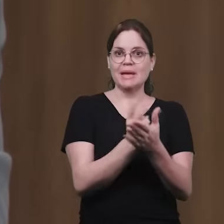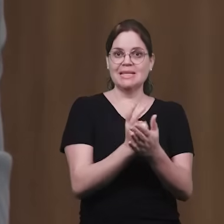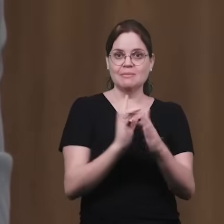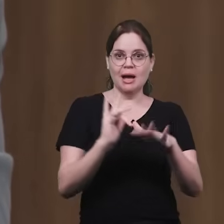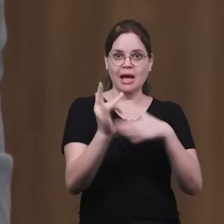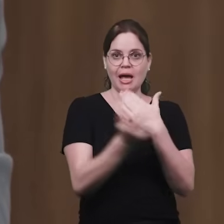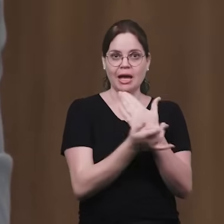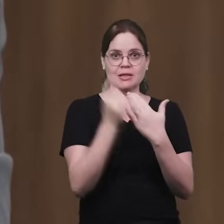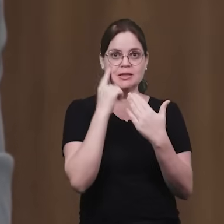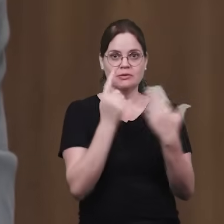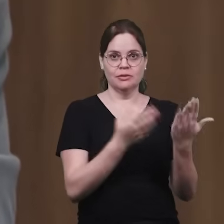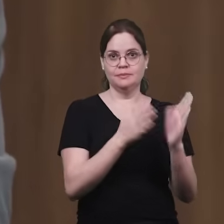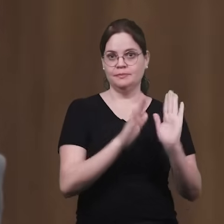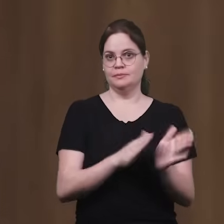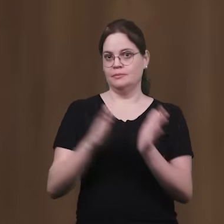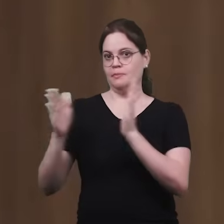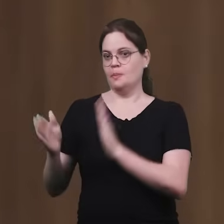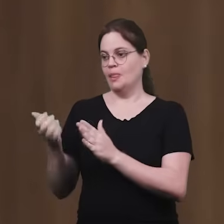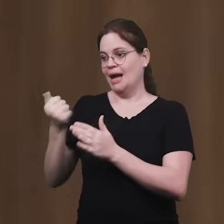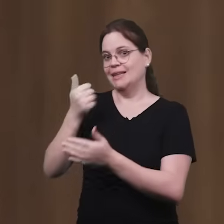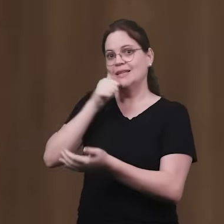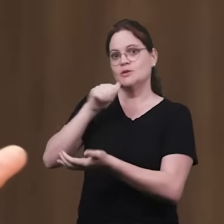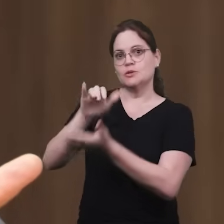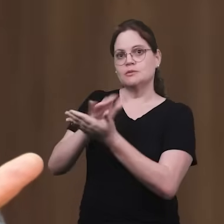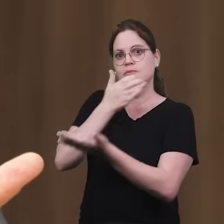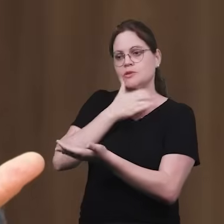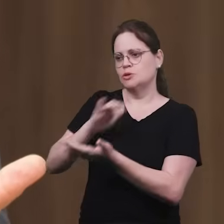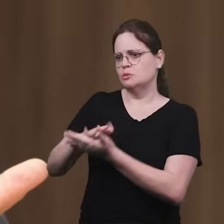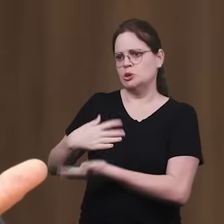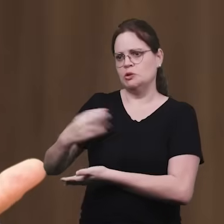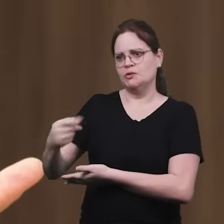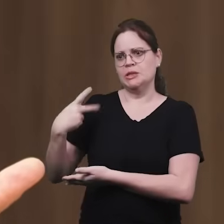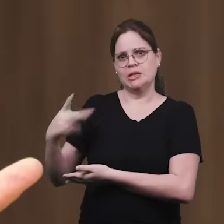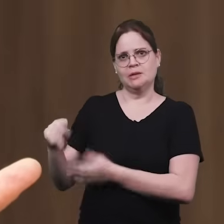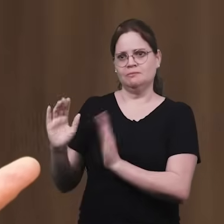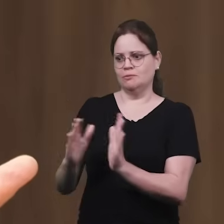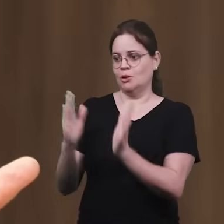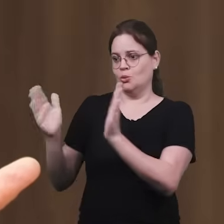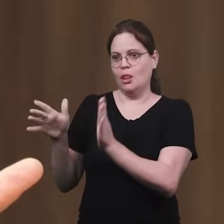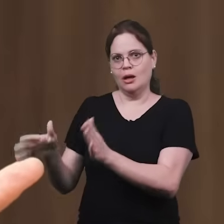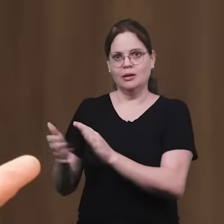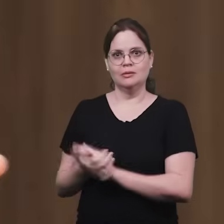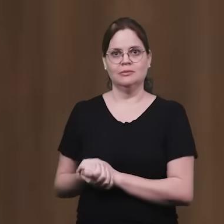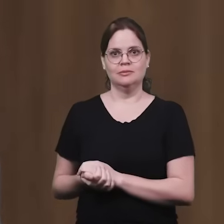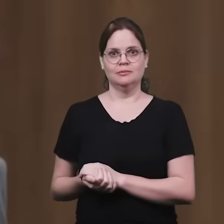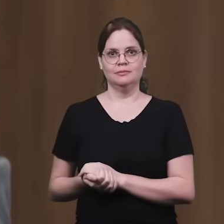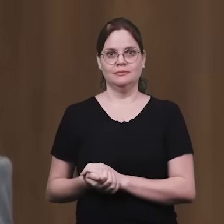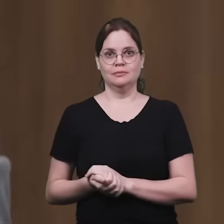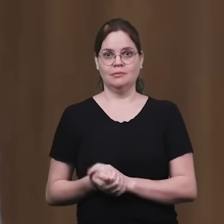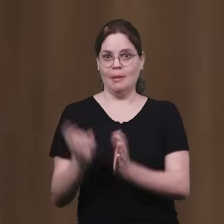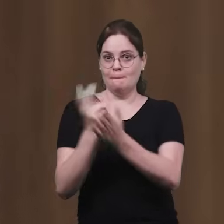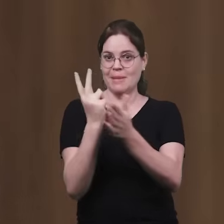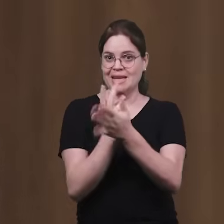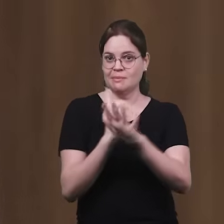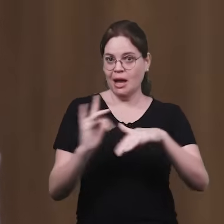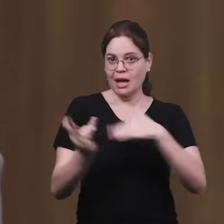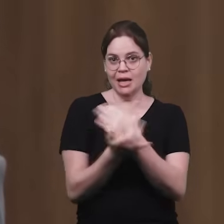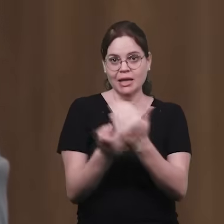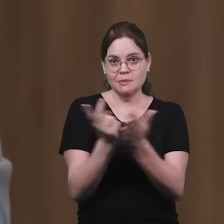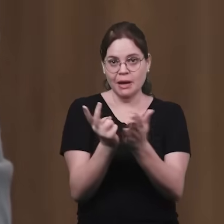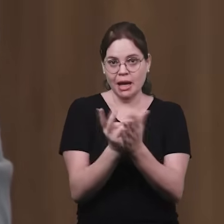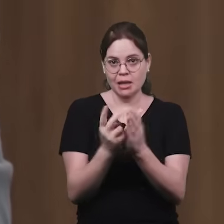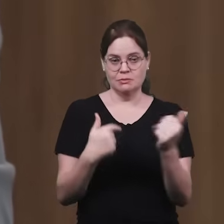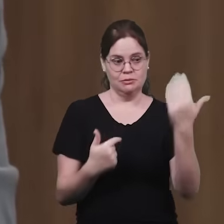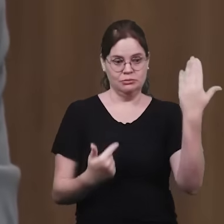da mesma rede social, do lado do seu esposo, da sua esposa, do seu filho, de um amigo, de alguém que está do seu lado. Estão usando a mesma